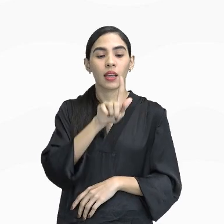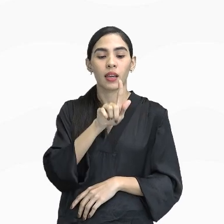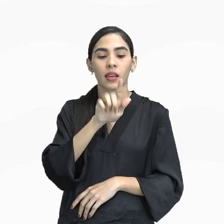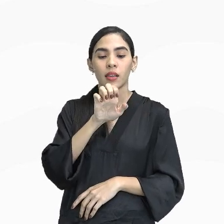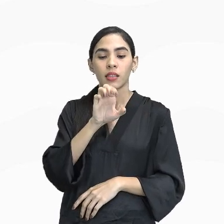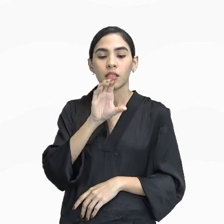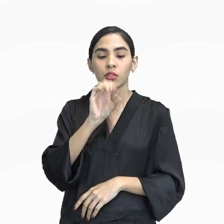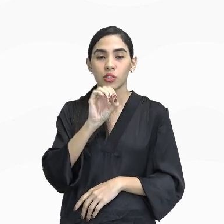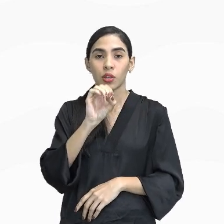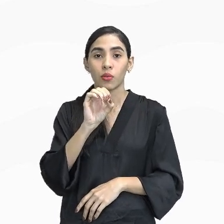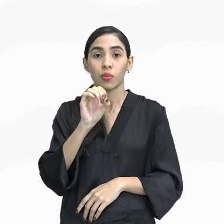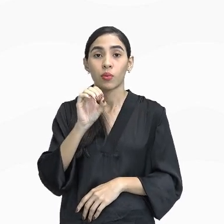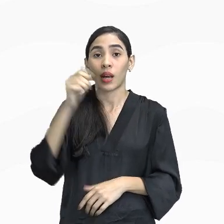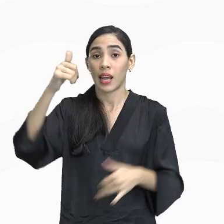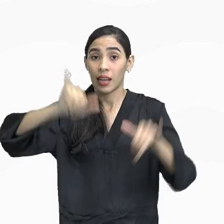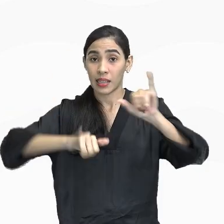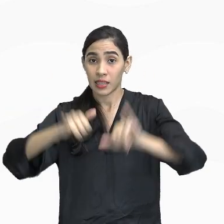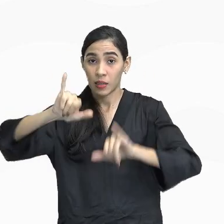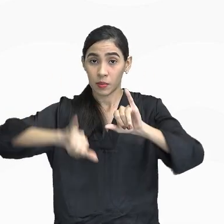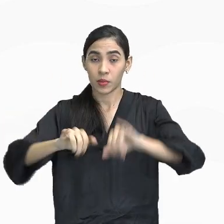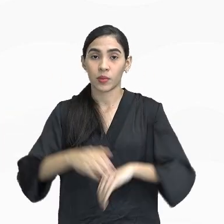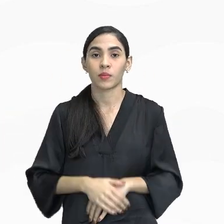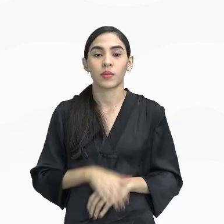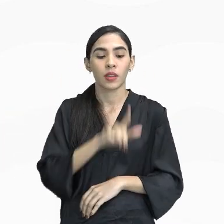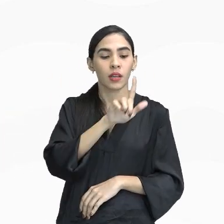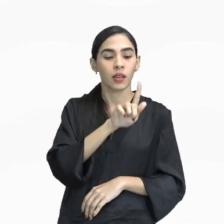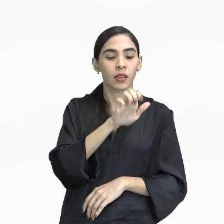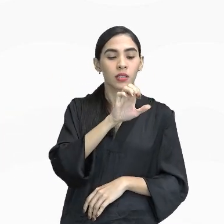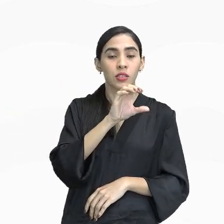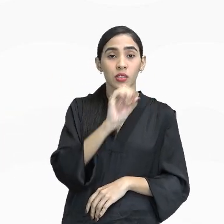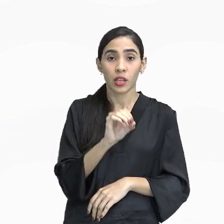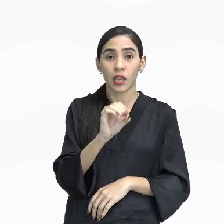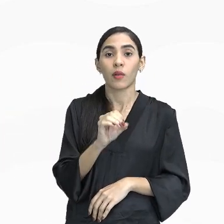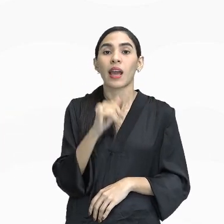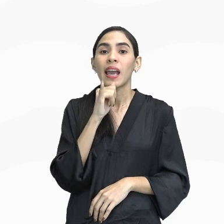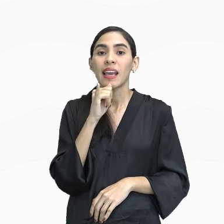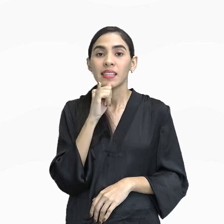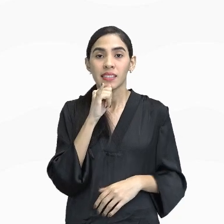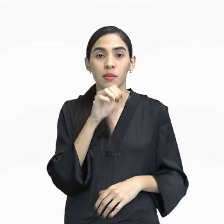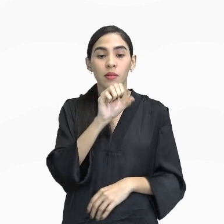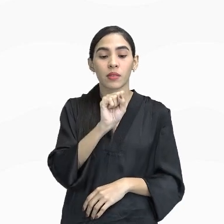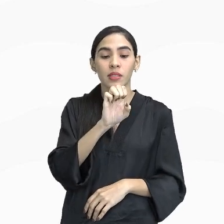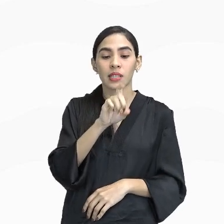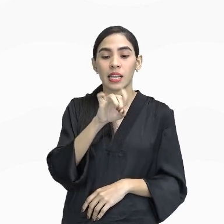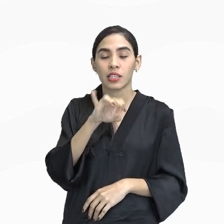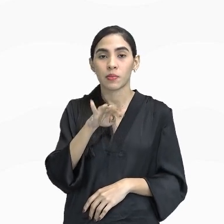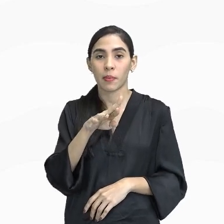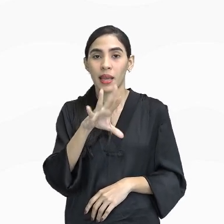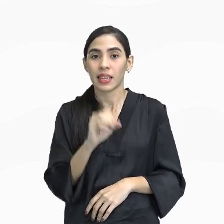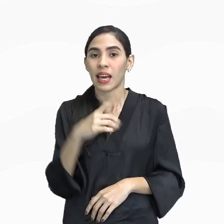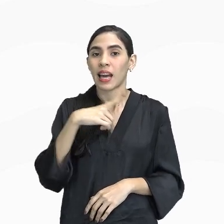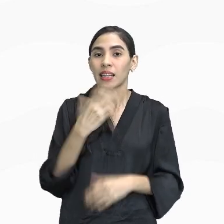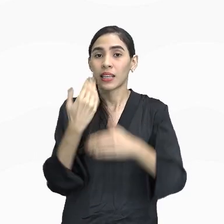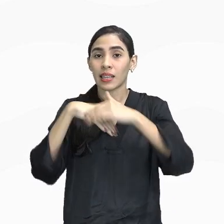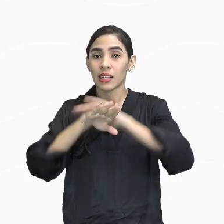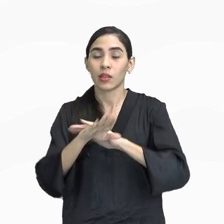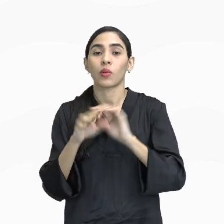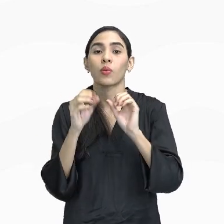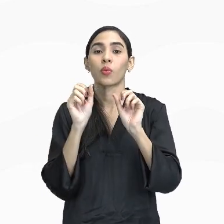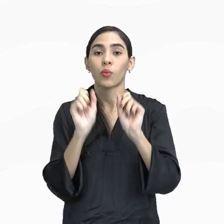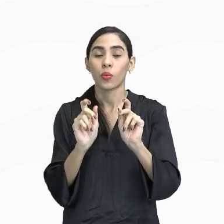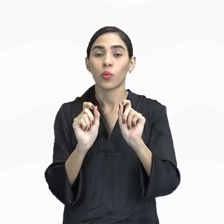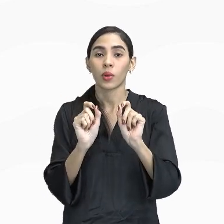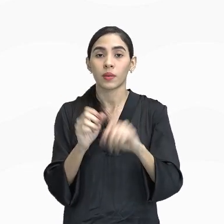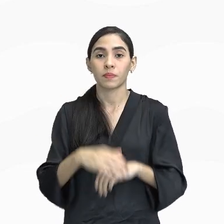né? Biogeoquímico. Então, a parte do gel, essa parte do ciclo sedimentar, onde possuem como reservatórios